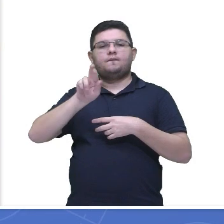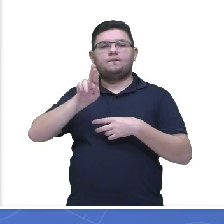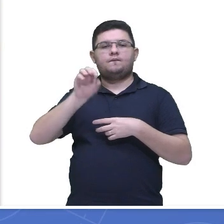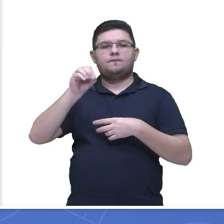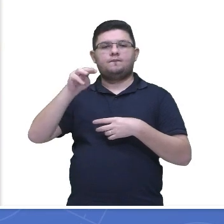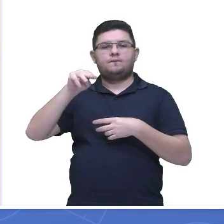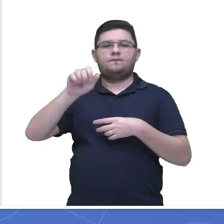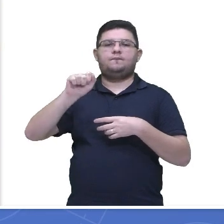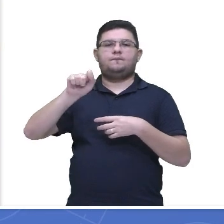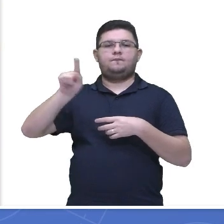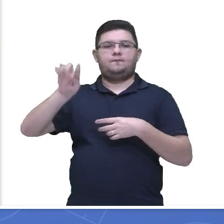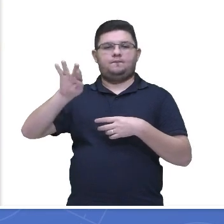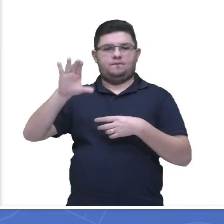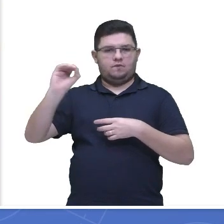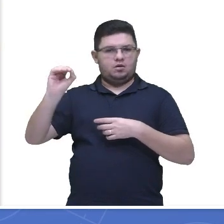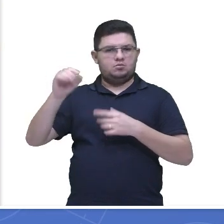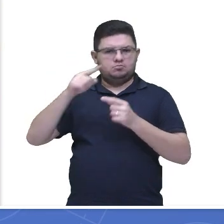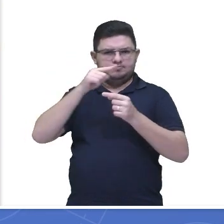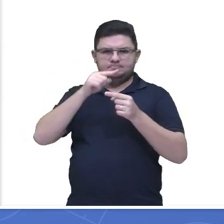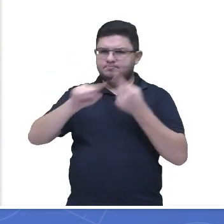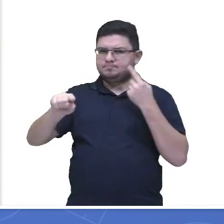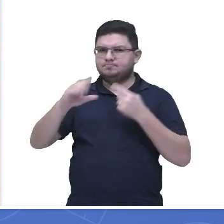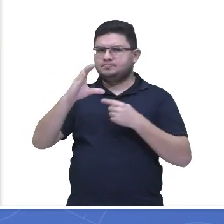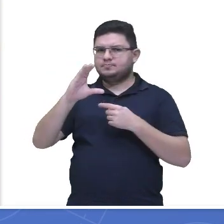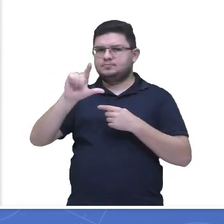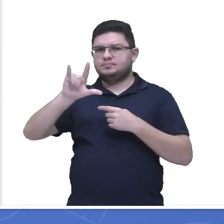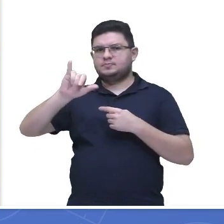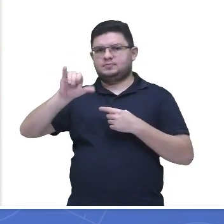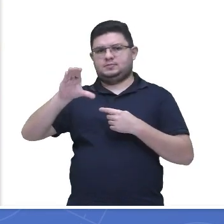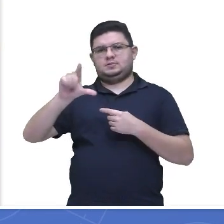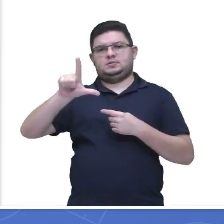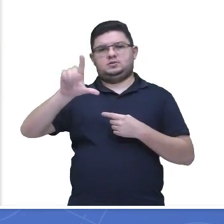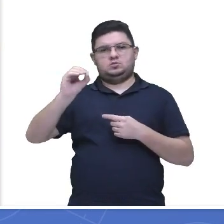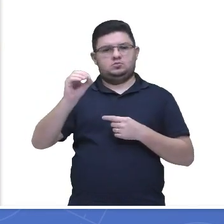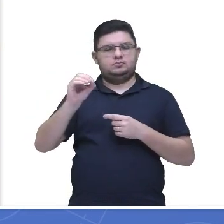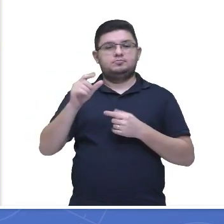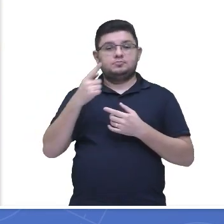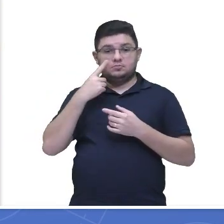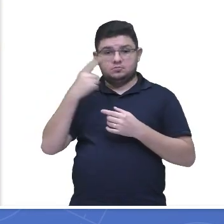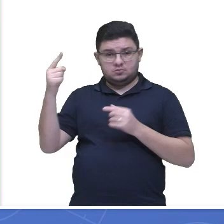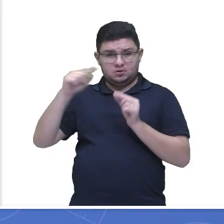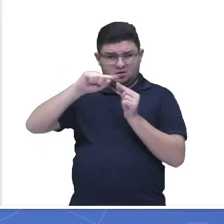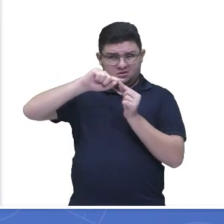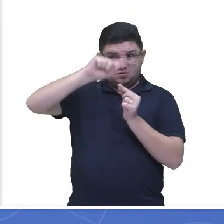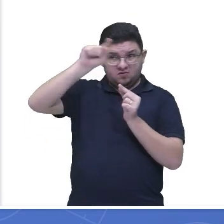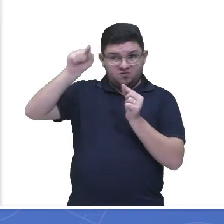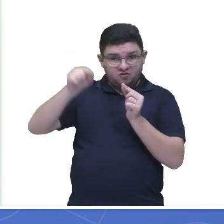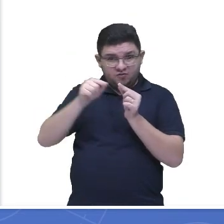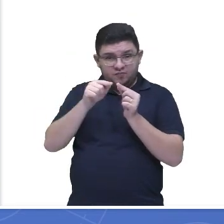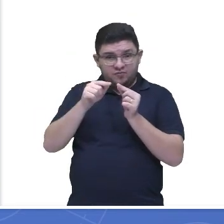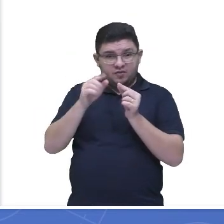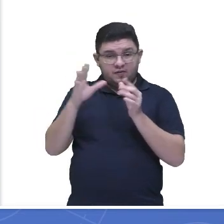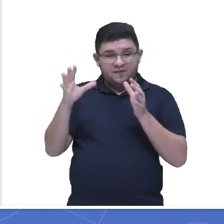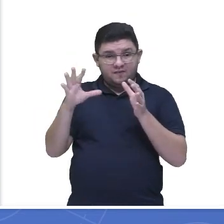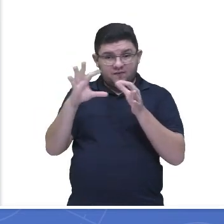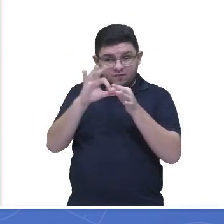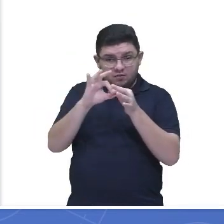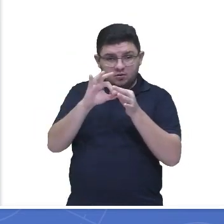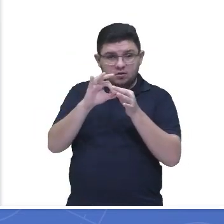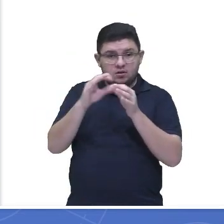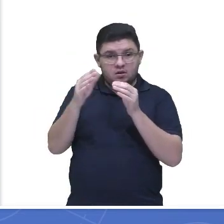nada a ver com cadeias fechadas, tá bom? É uma cadeia fechada, mas uma cadeia